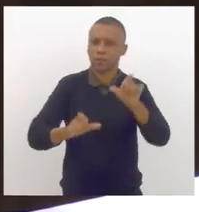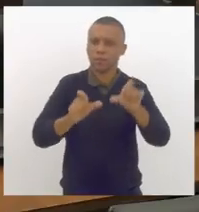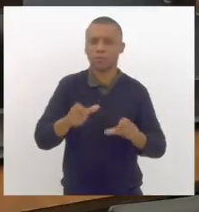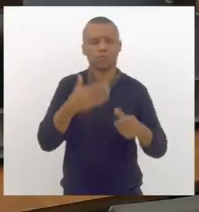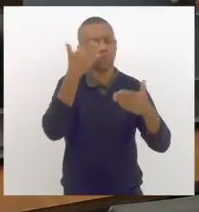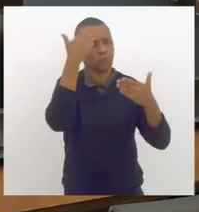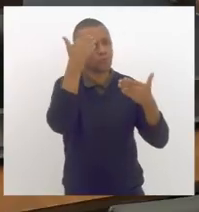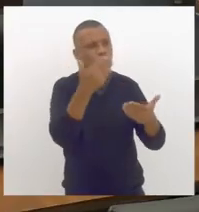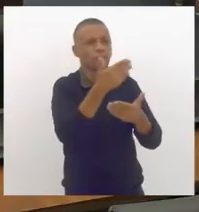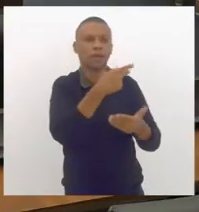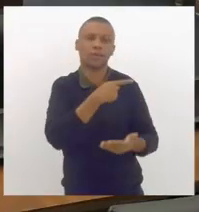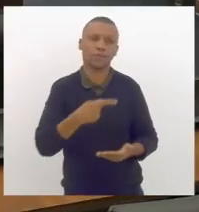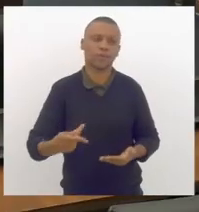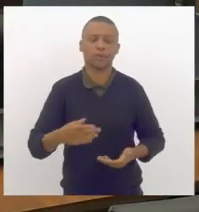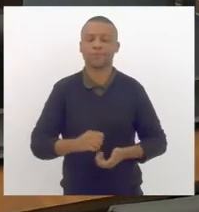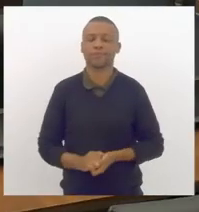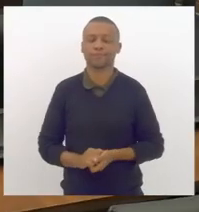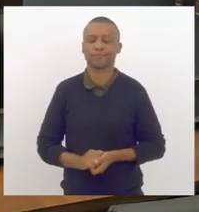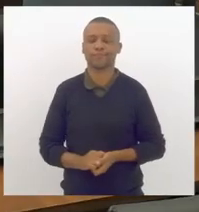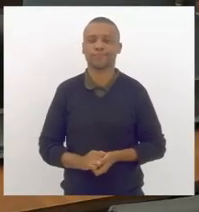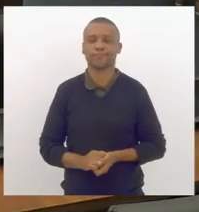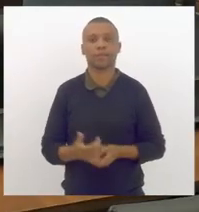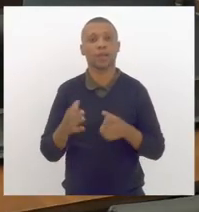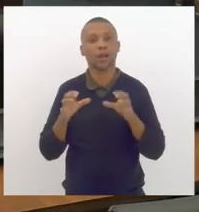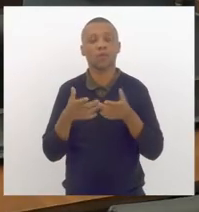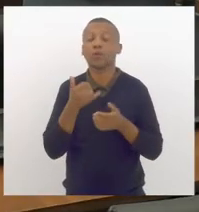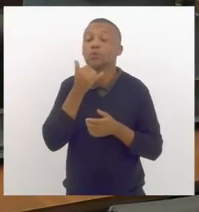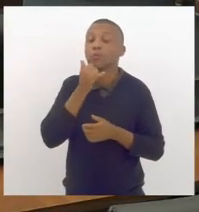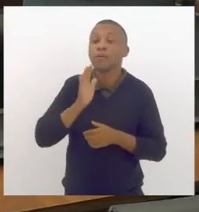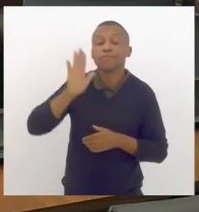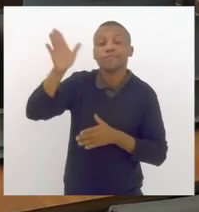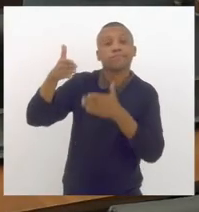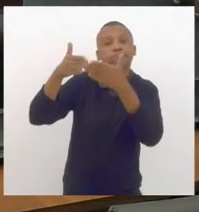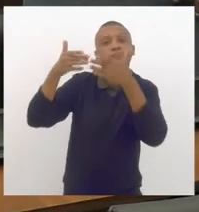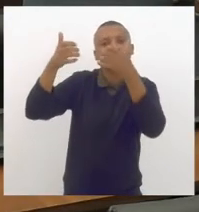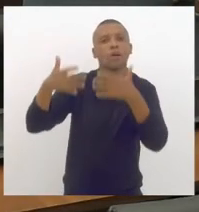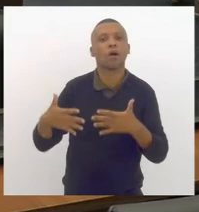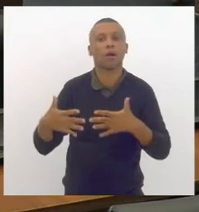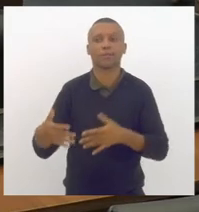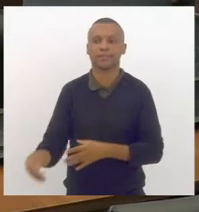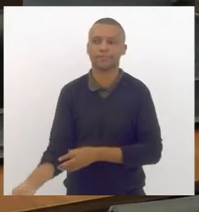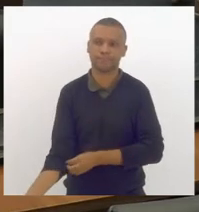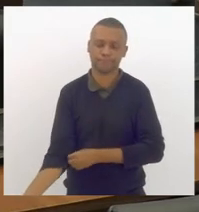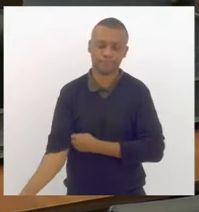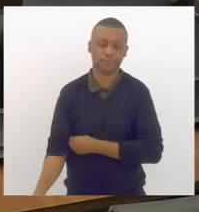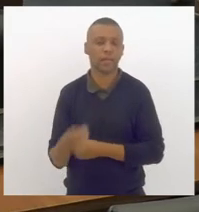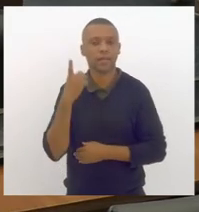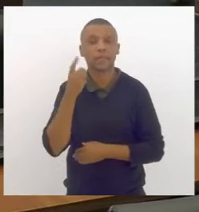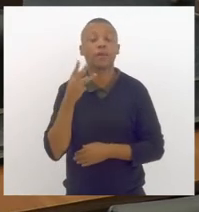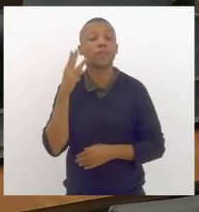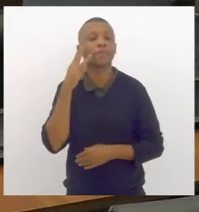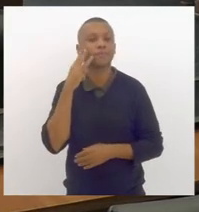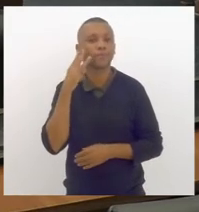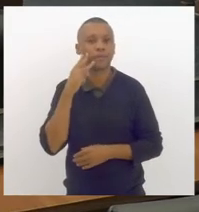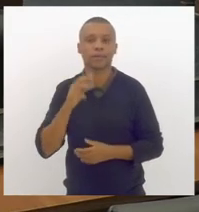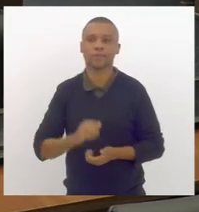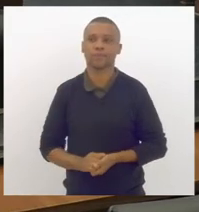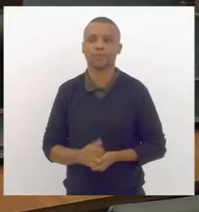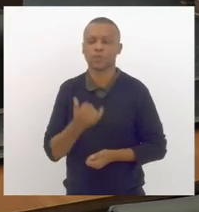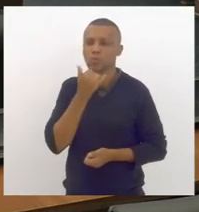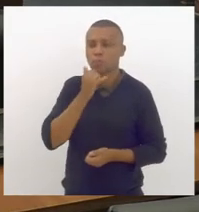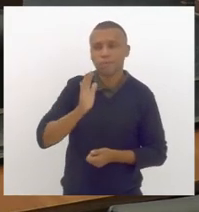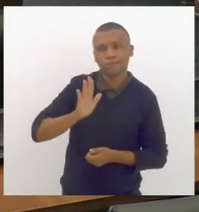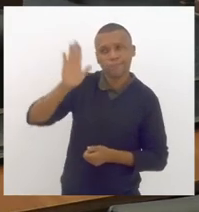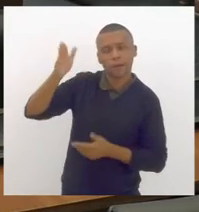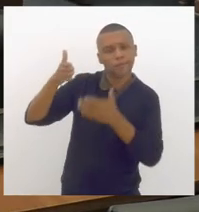presidente. Pela Comissão de Direitos Humanos. Questão de ordem. Deputado Valdec Carneiro. Meu, é uma questão